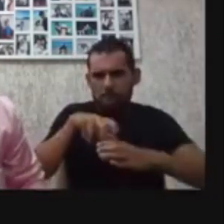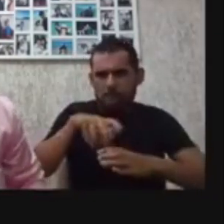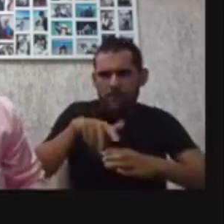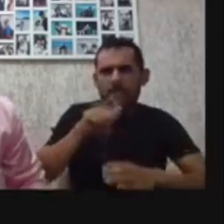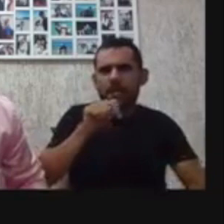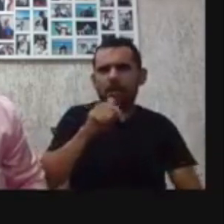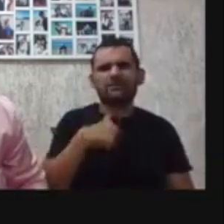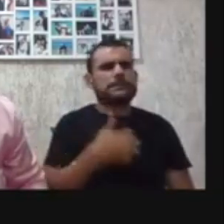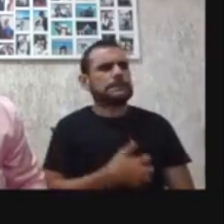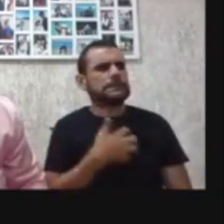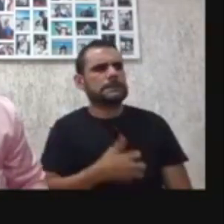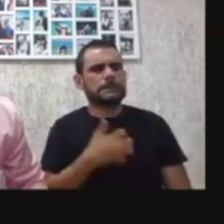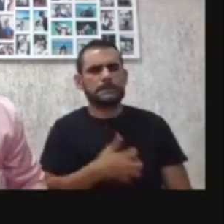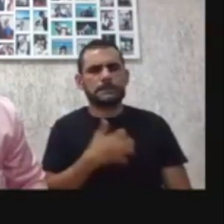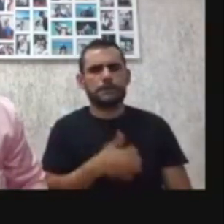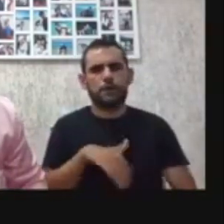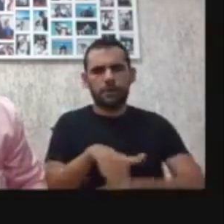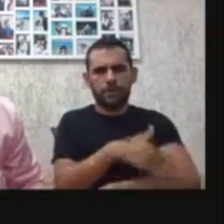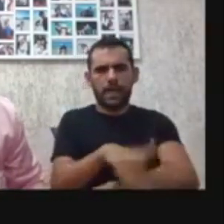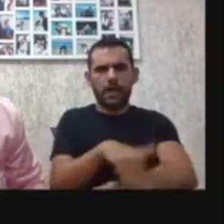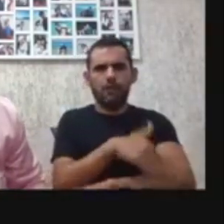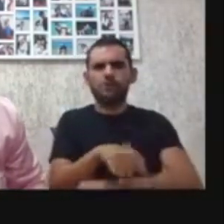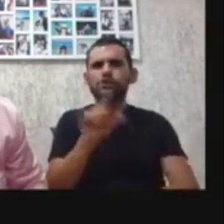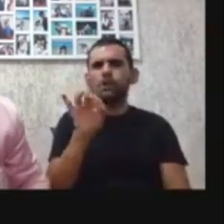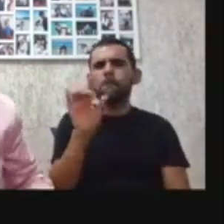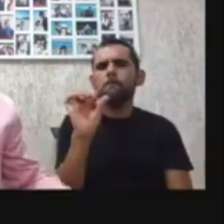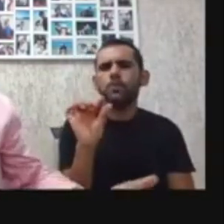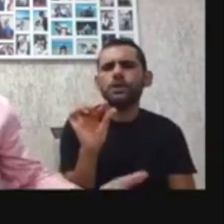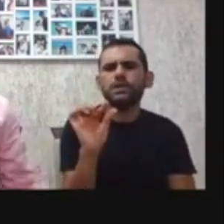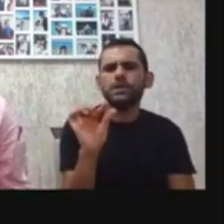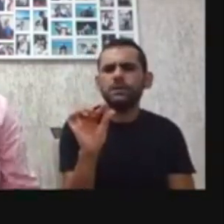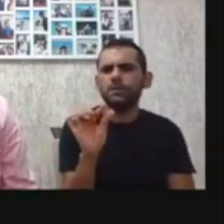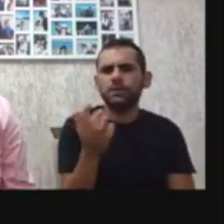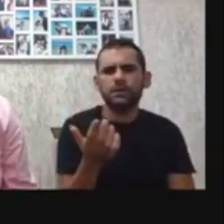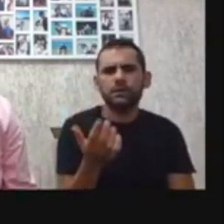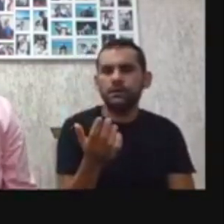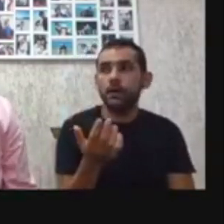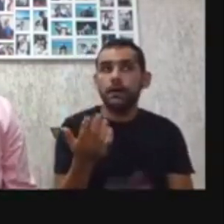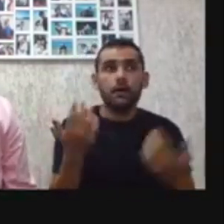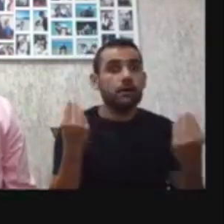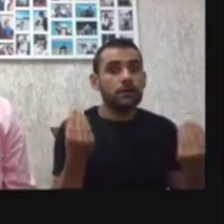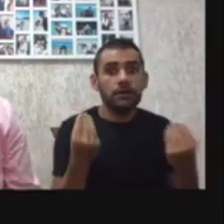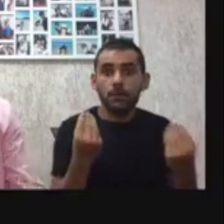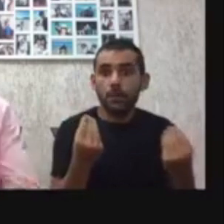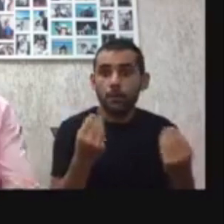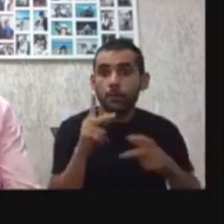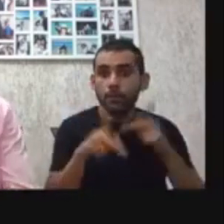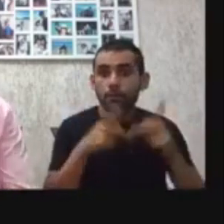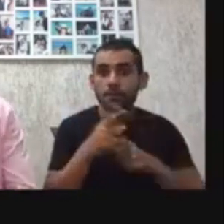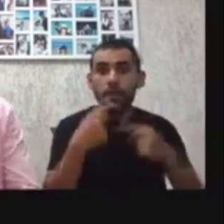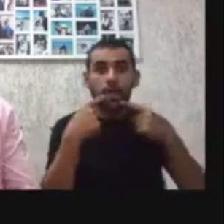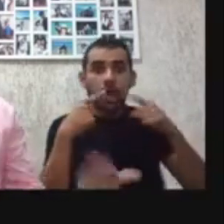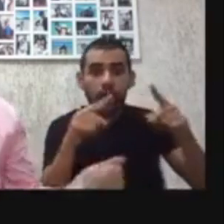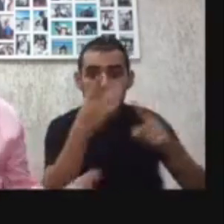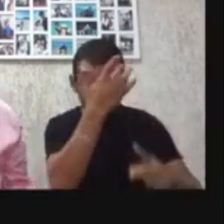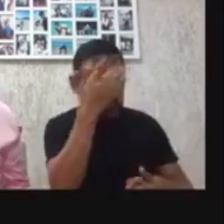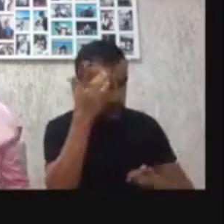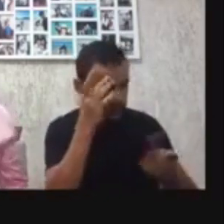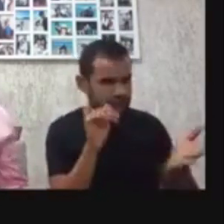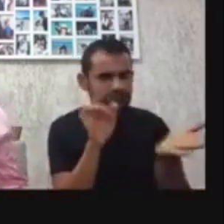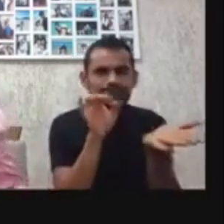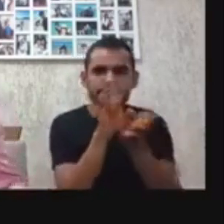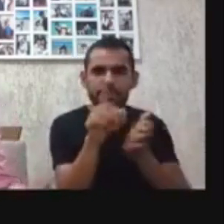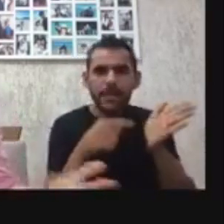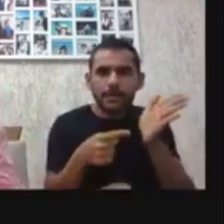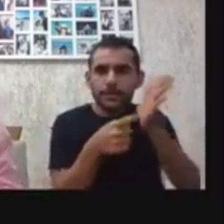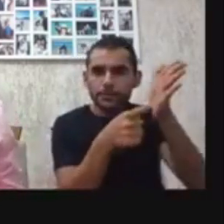ele tem raiva de nós, aí na nossa rua ele abre só um pouquinho. Pô, pelo amor de Deus, população, denuncia essa pessoa tem que ser